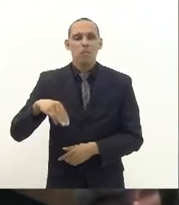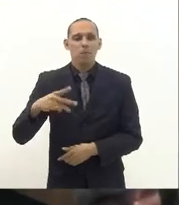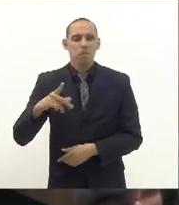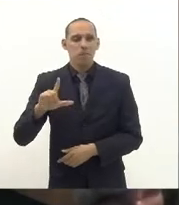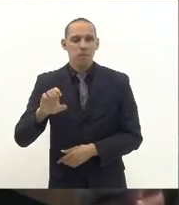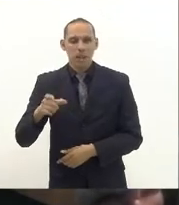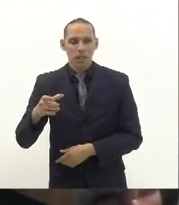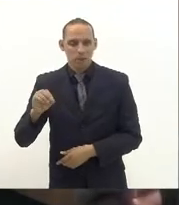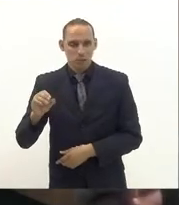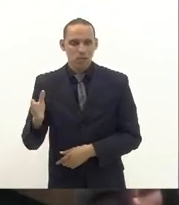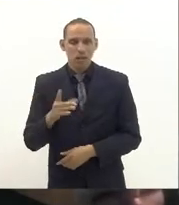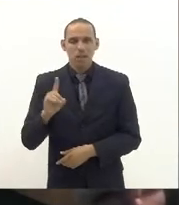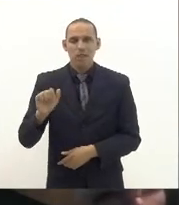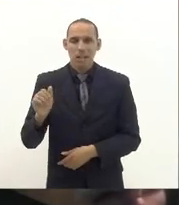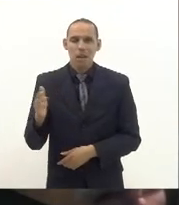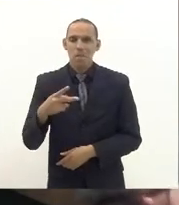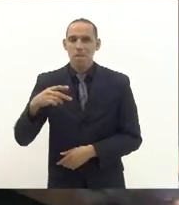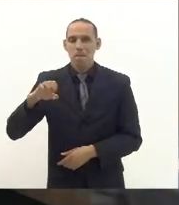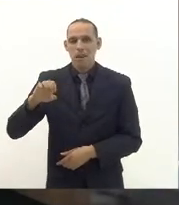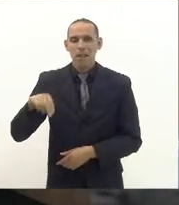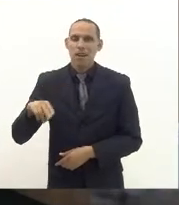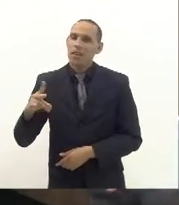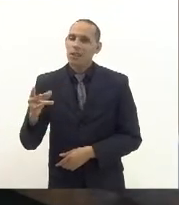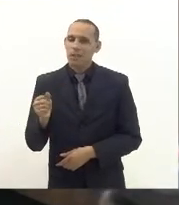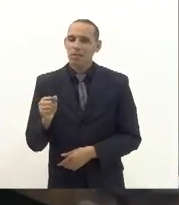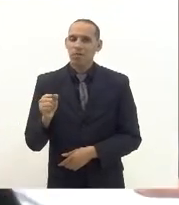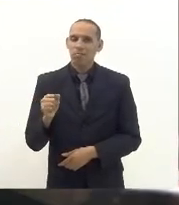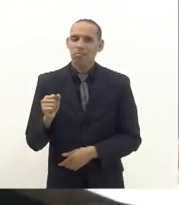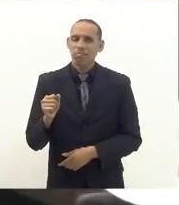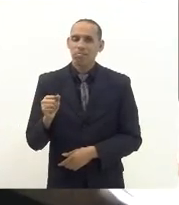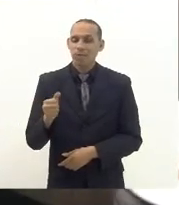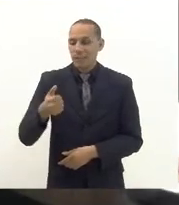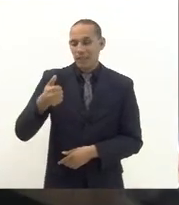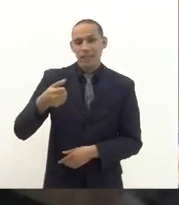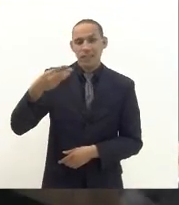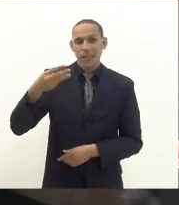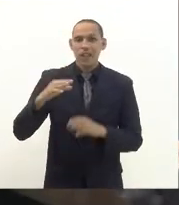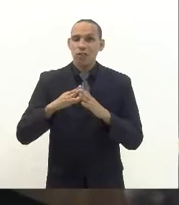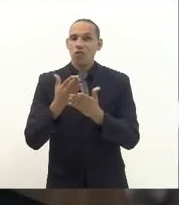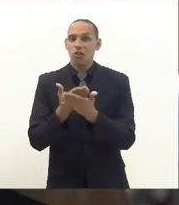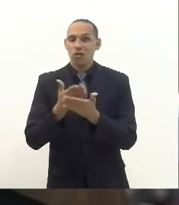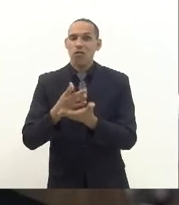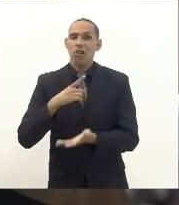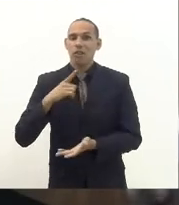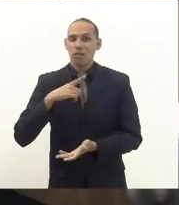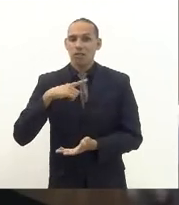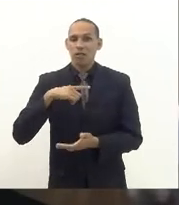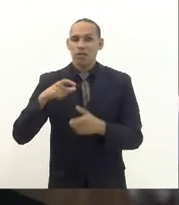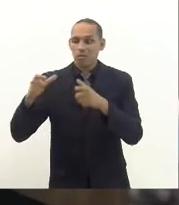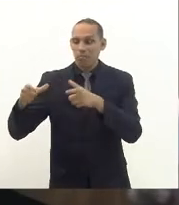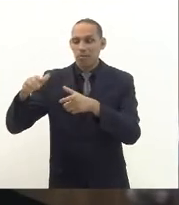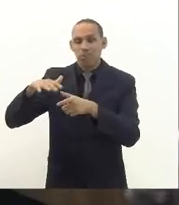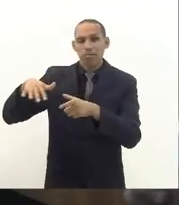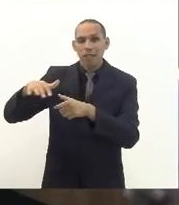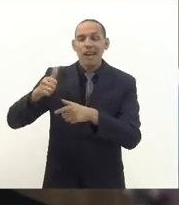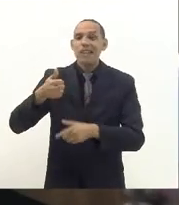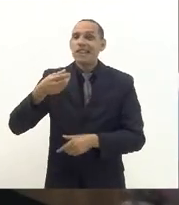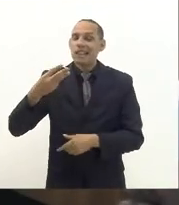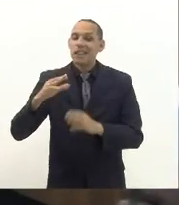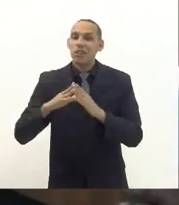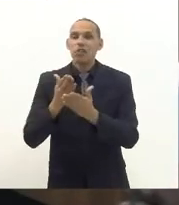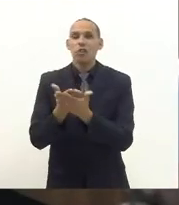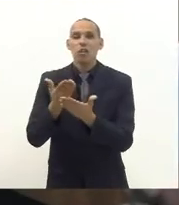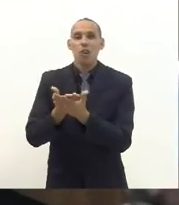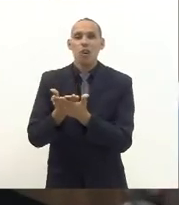é o complexo da penha que conta com 13 escolas na região as 13